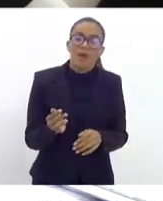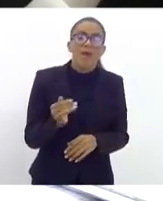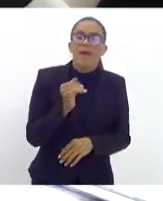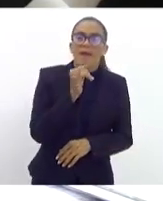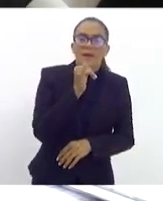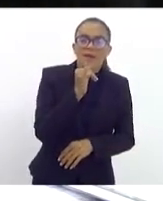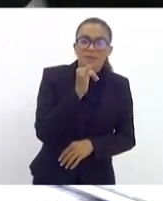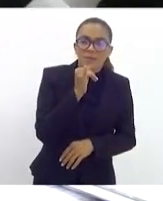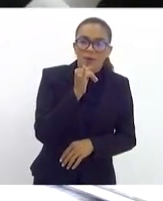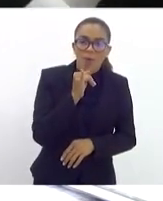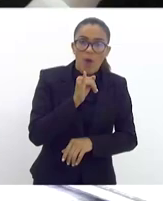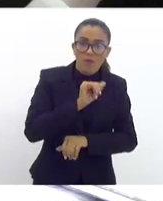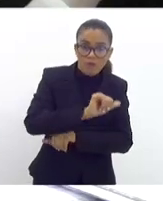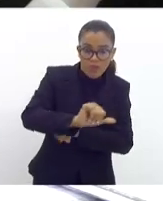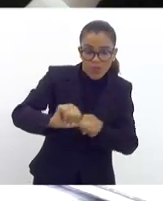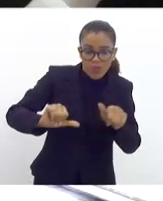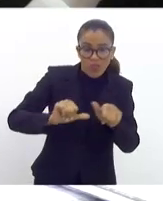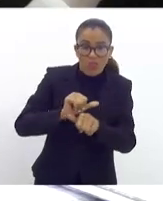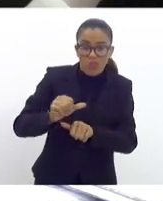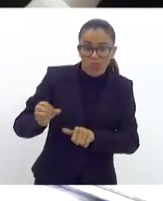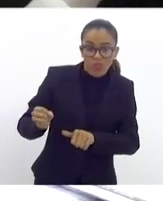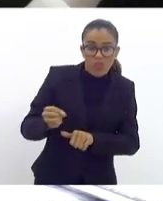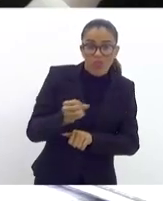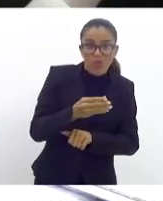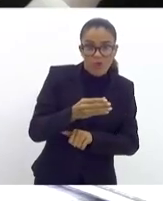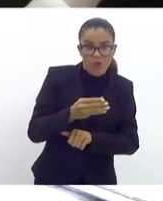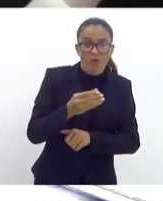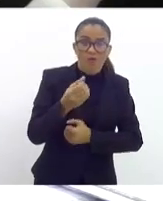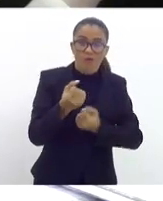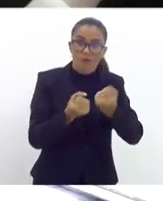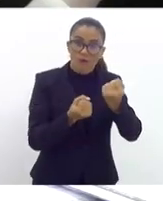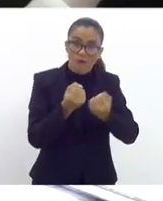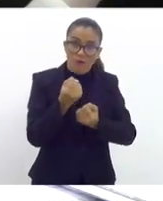efetuar a renovação da frota entendeu